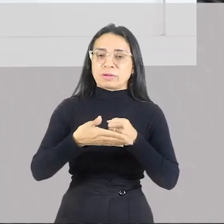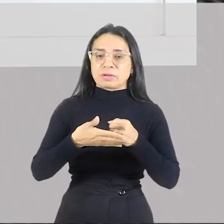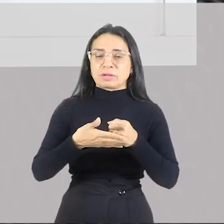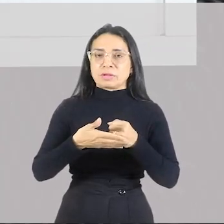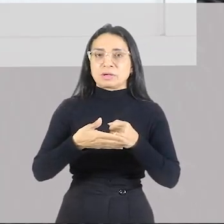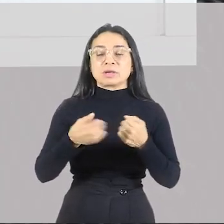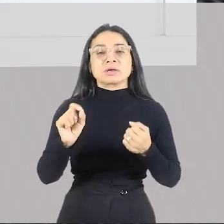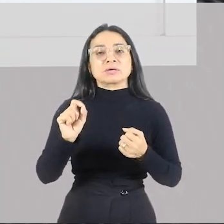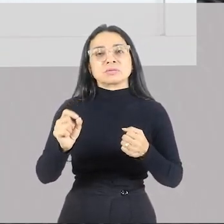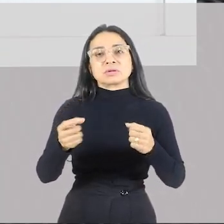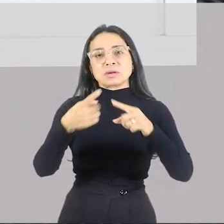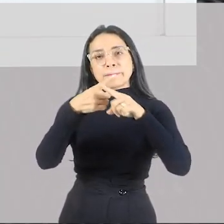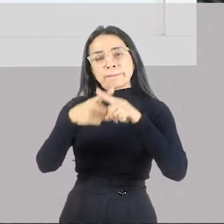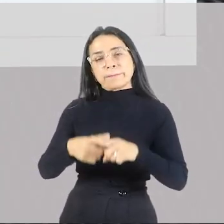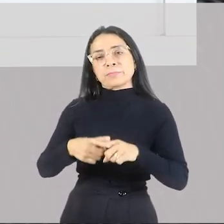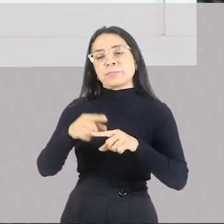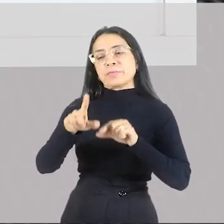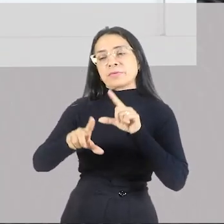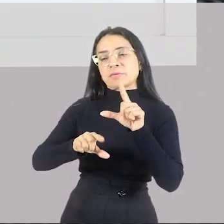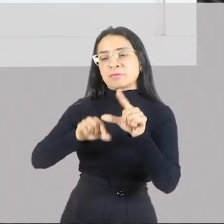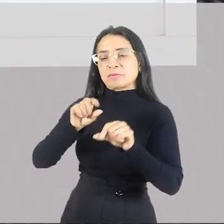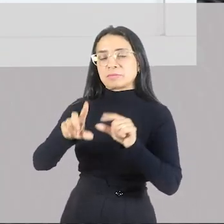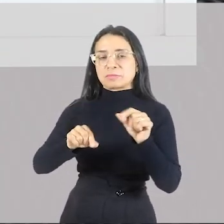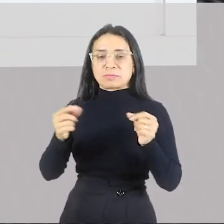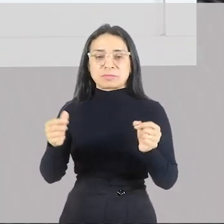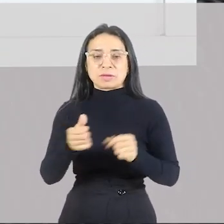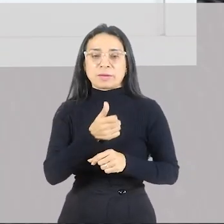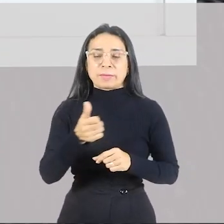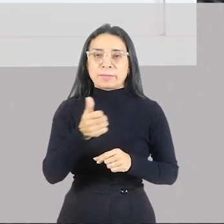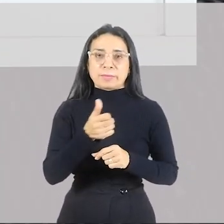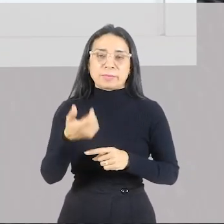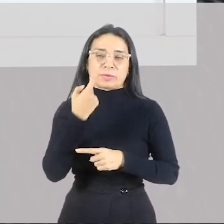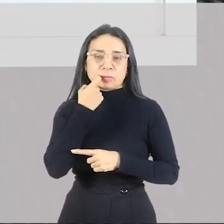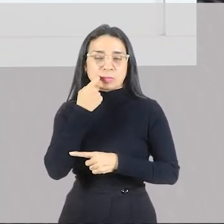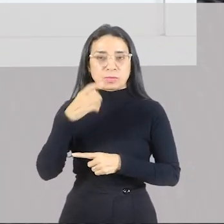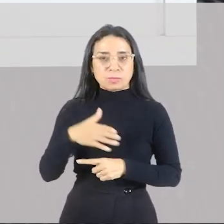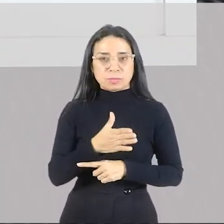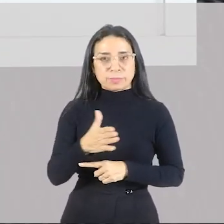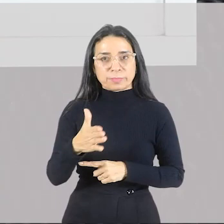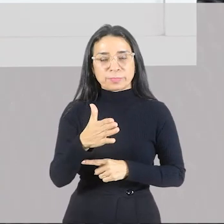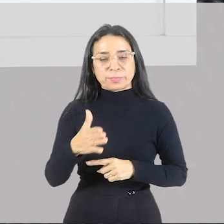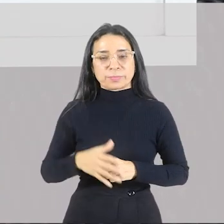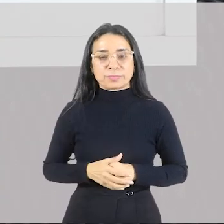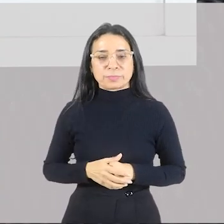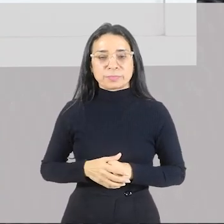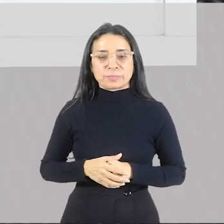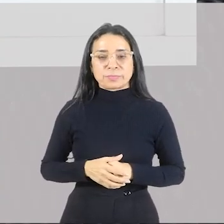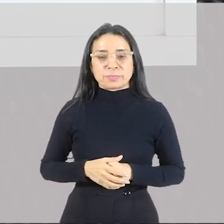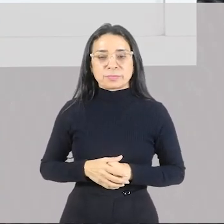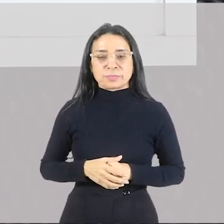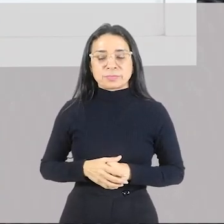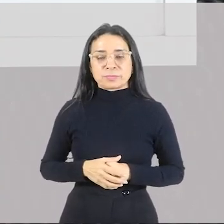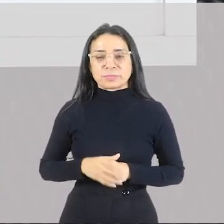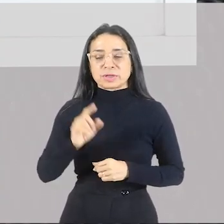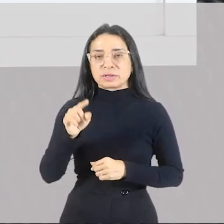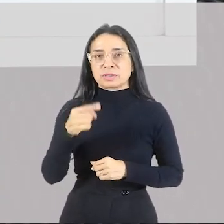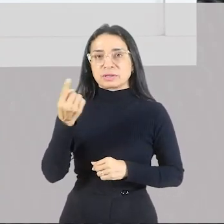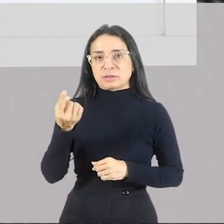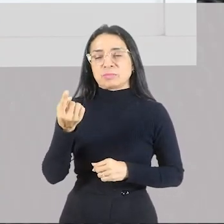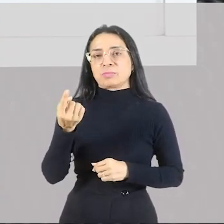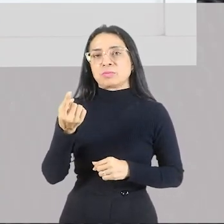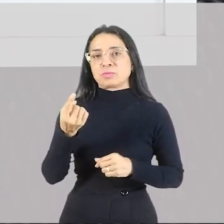né? Então, olha só, então a primeira é um peixe. Primeiro é o peixe, depois ele vai retirar uma